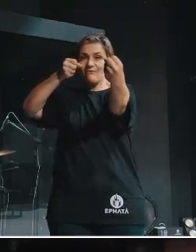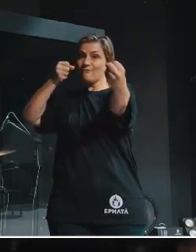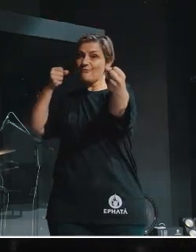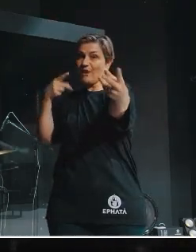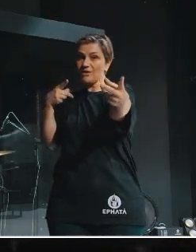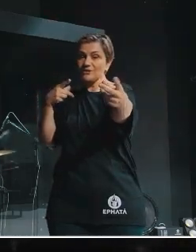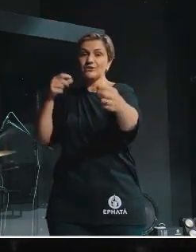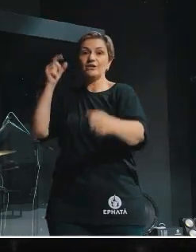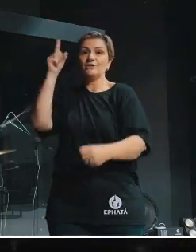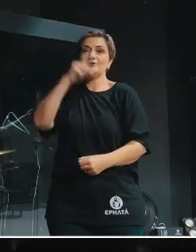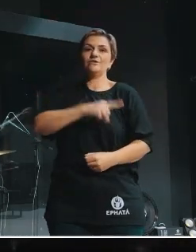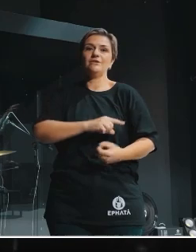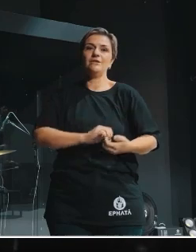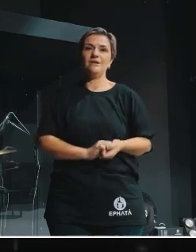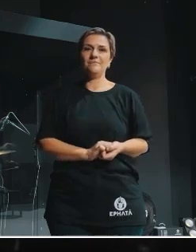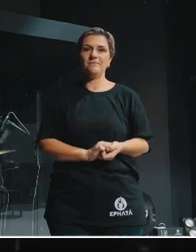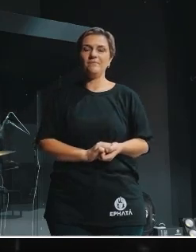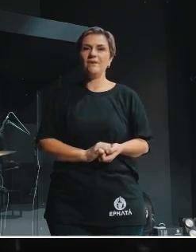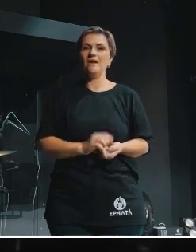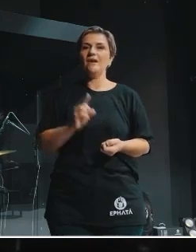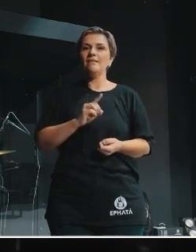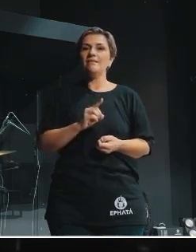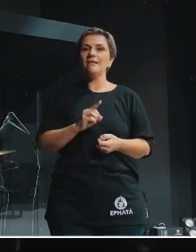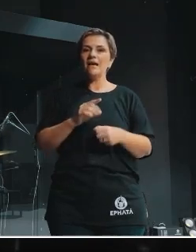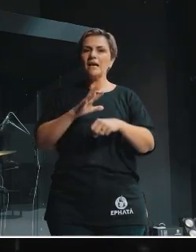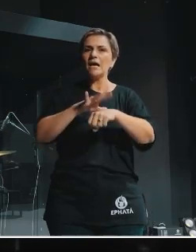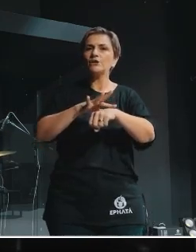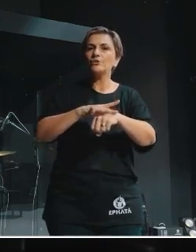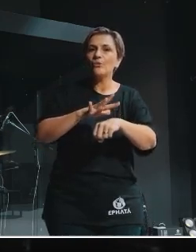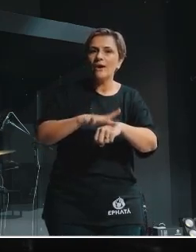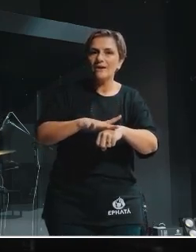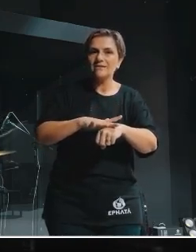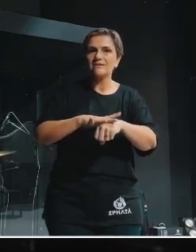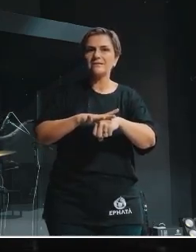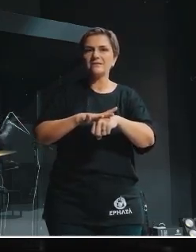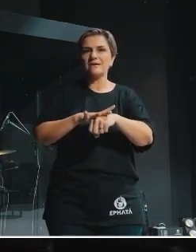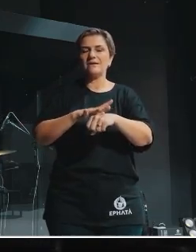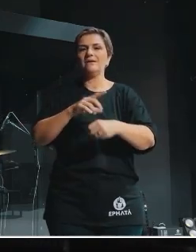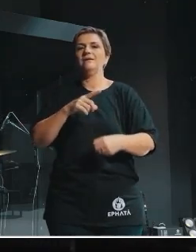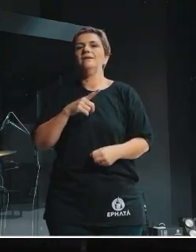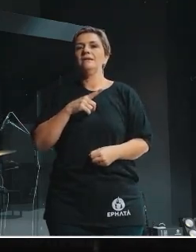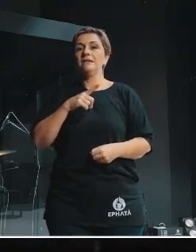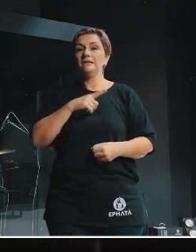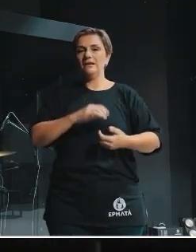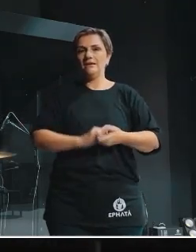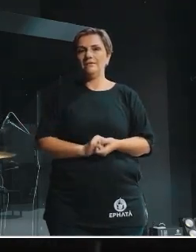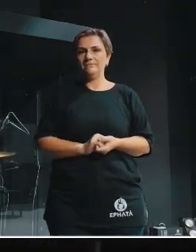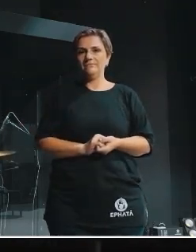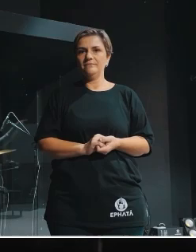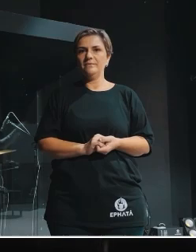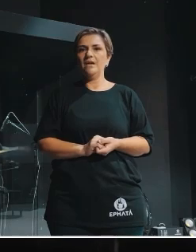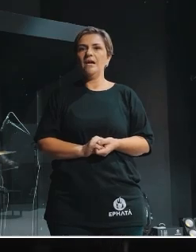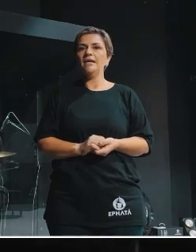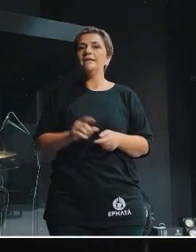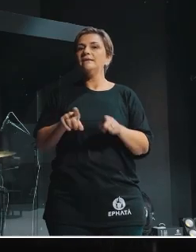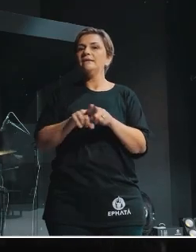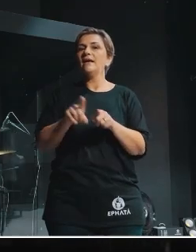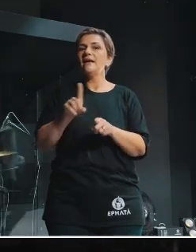dia, nem a peste que se move sorrateira nas trevas, nem a